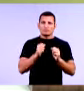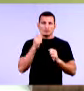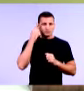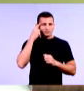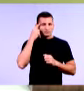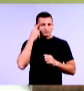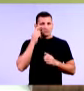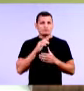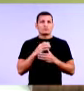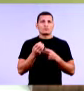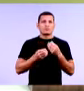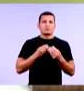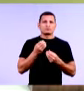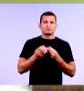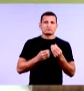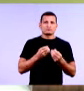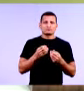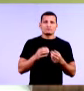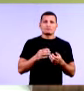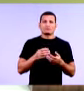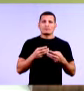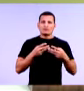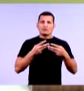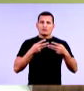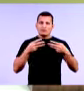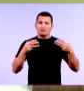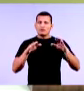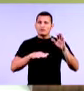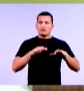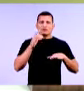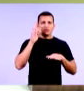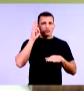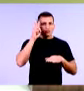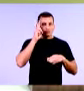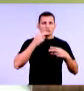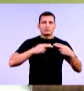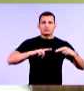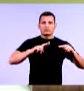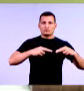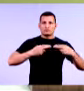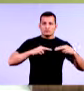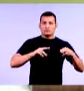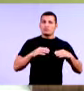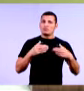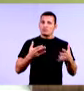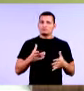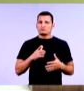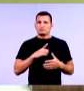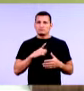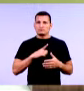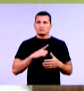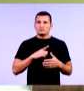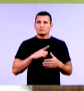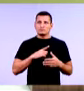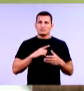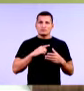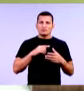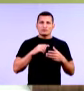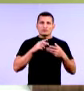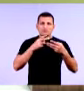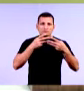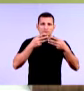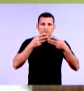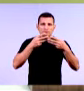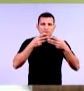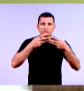por analogia nessa rede que nós utilizamos às vezes para dormir, né? Então, assim, o que é que nós temos? Nós temos que esses nós que nós temos